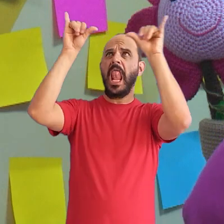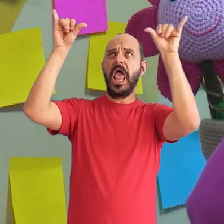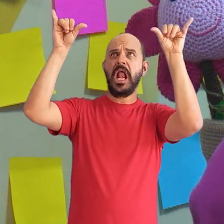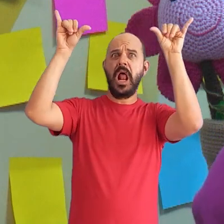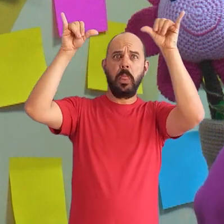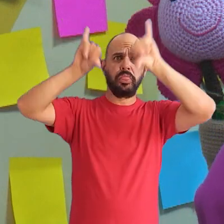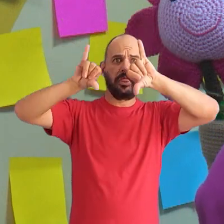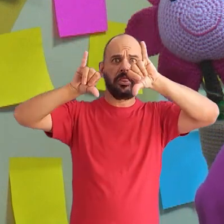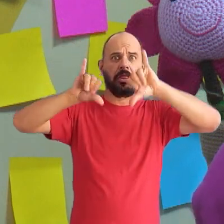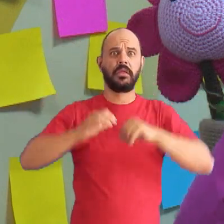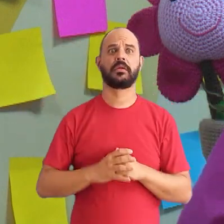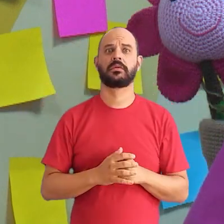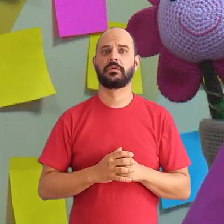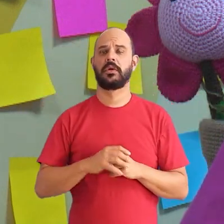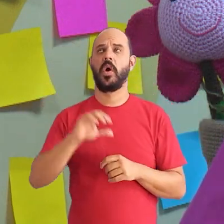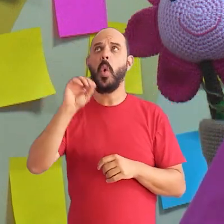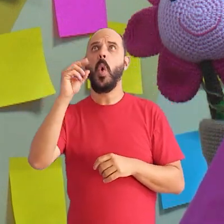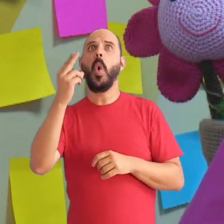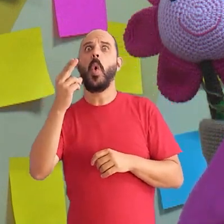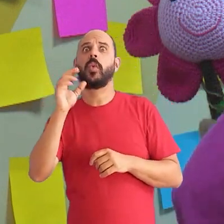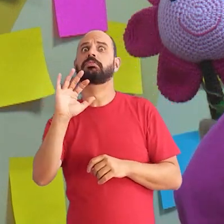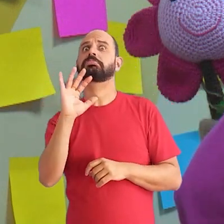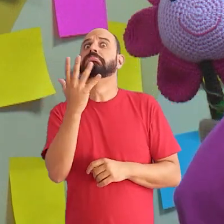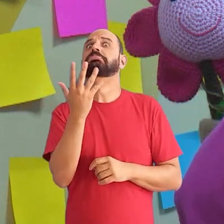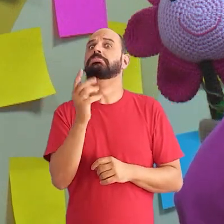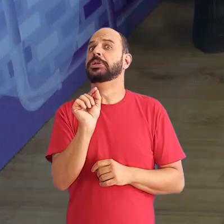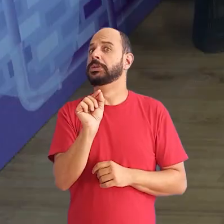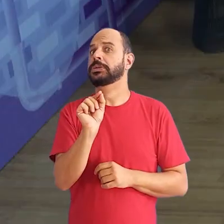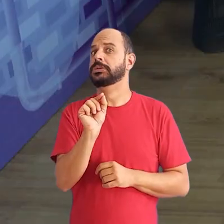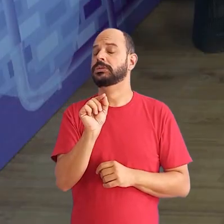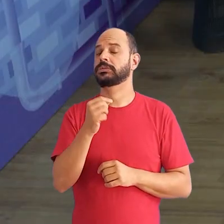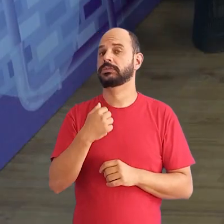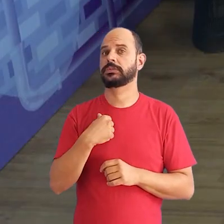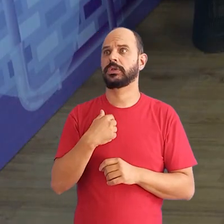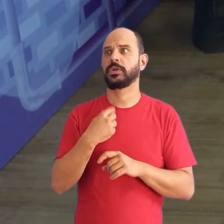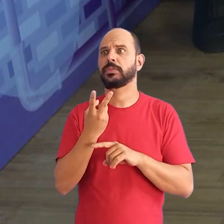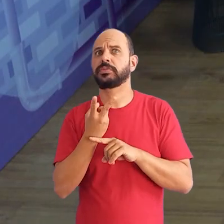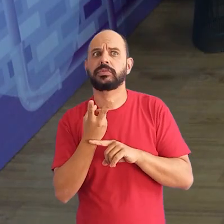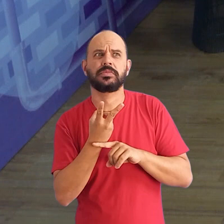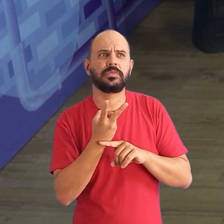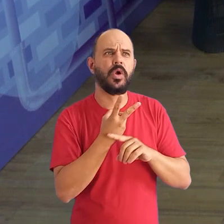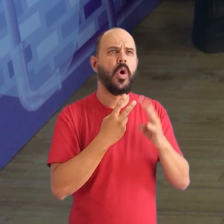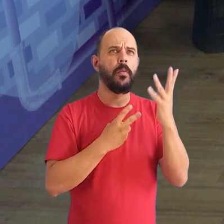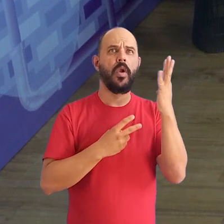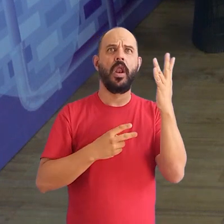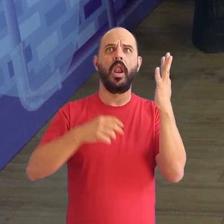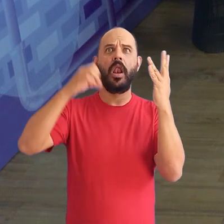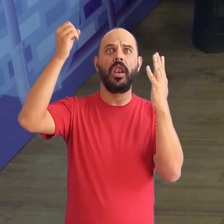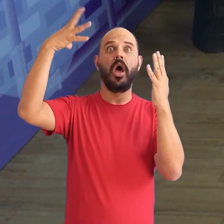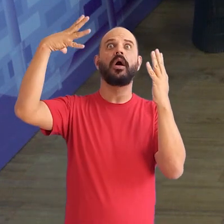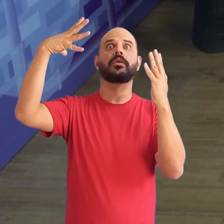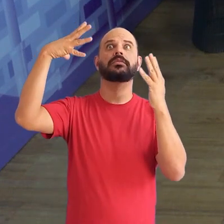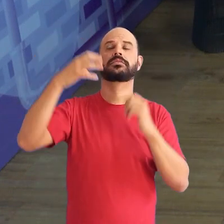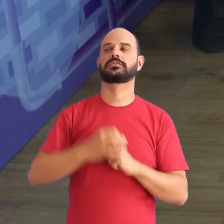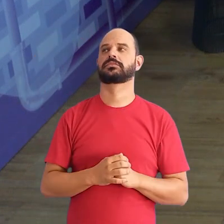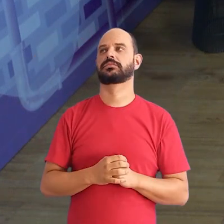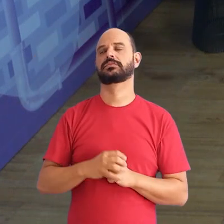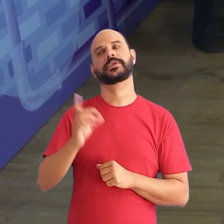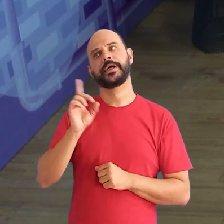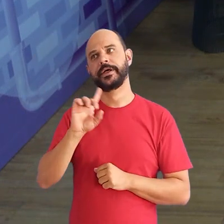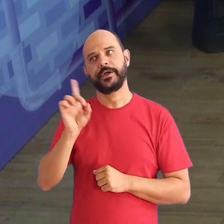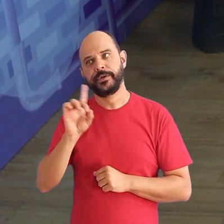Será que houve queda de energia? Ou será novo mistério? Deixa eu conferir. Blue